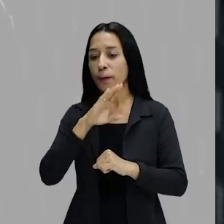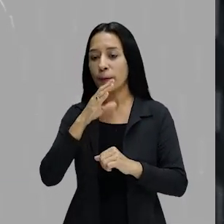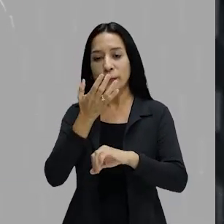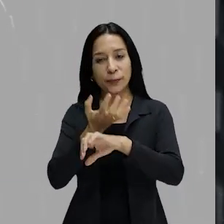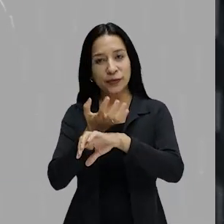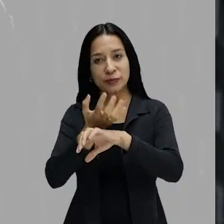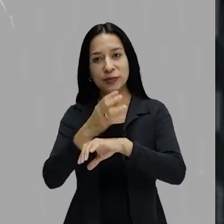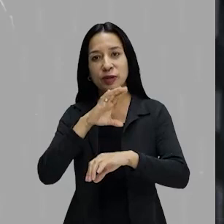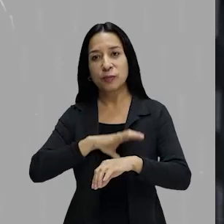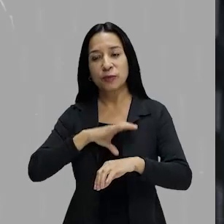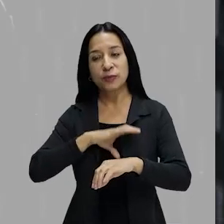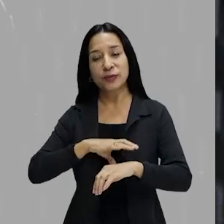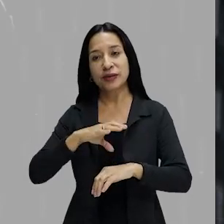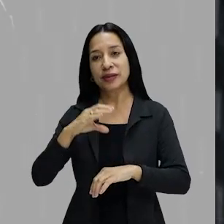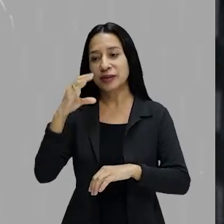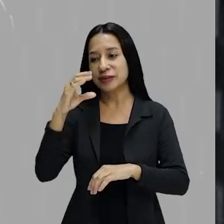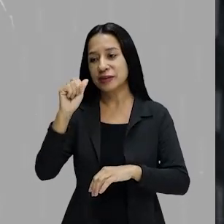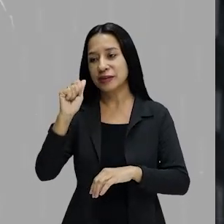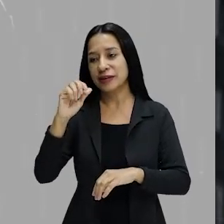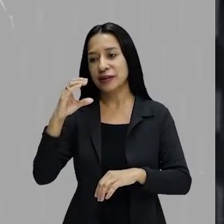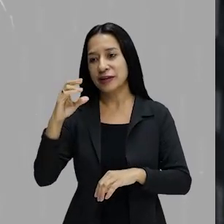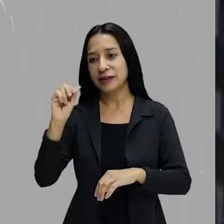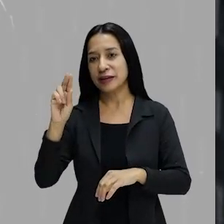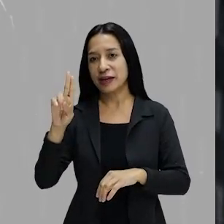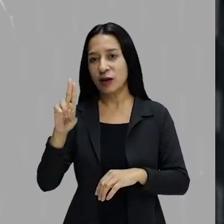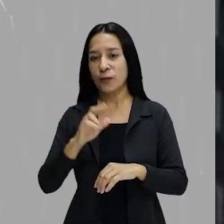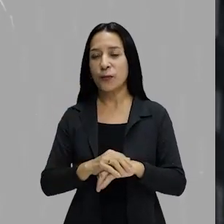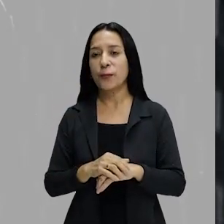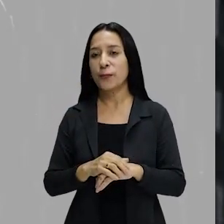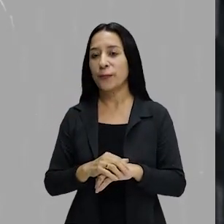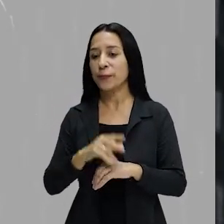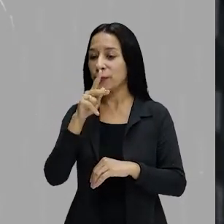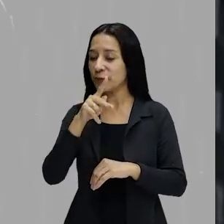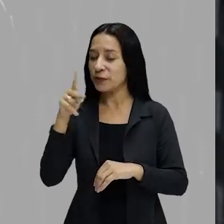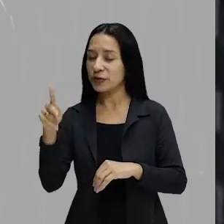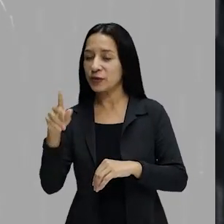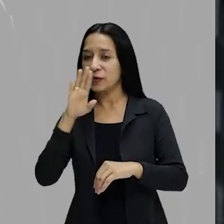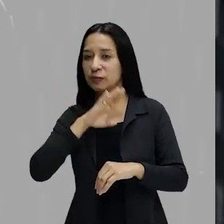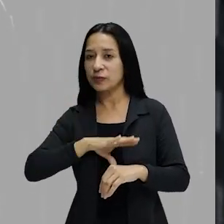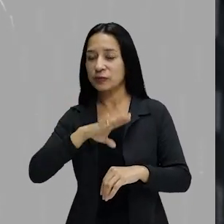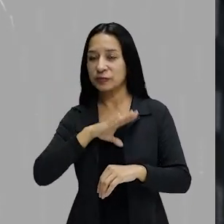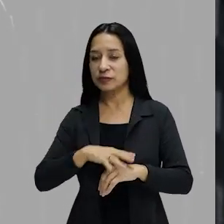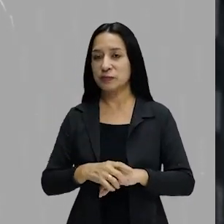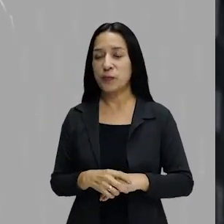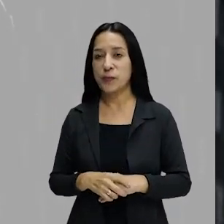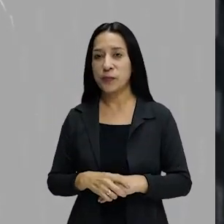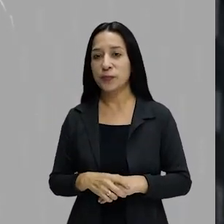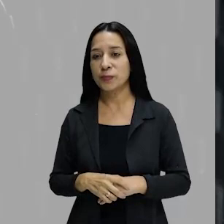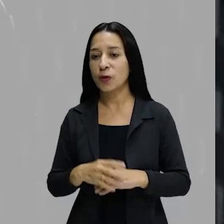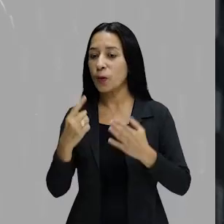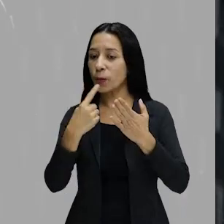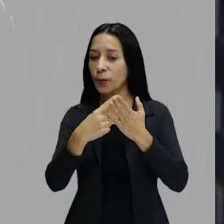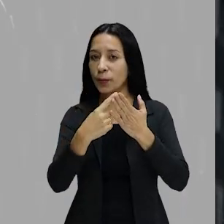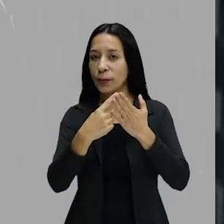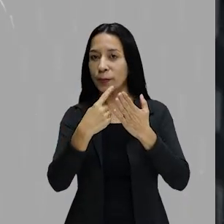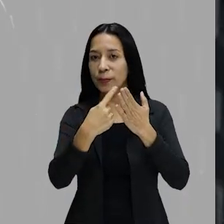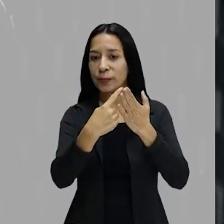Cacau Sotero, uma das professoras de língua portuguesa deste projeto. Este